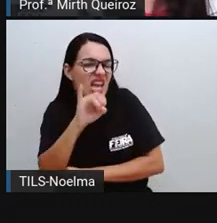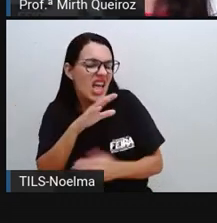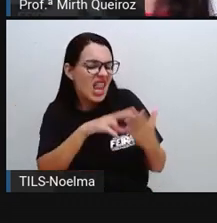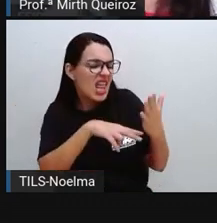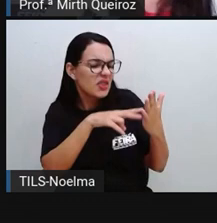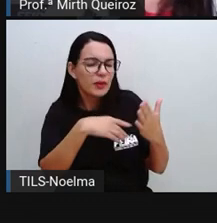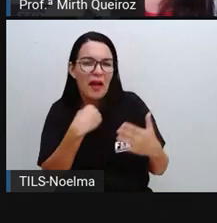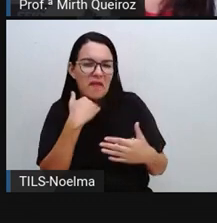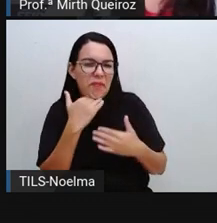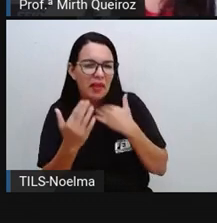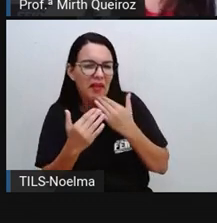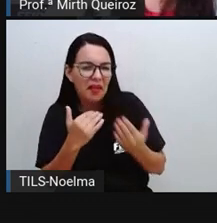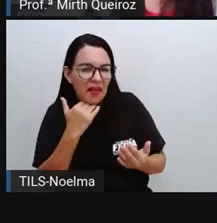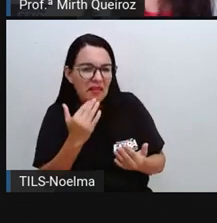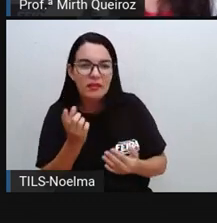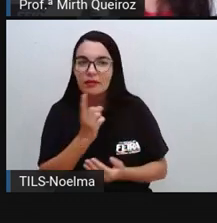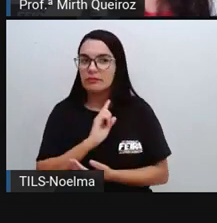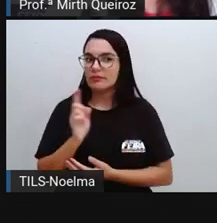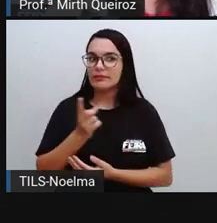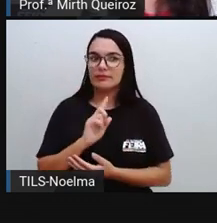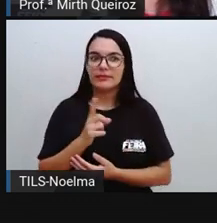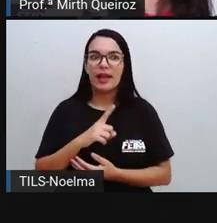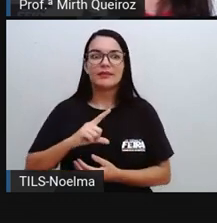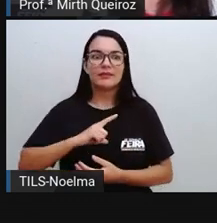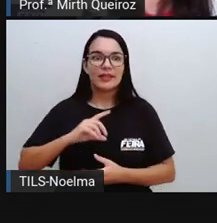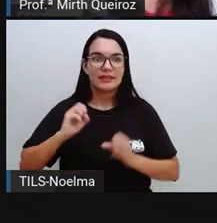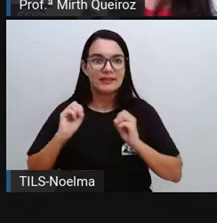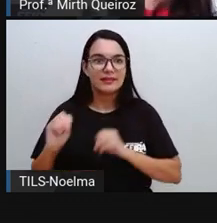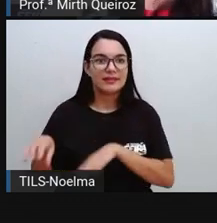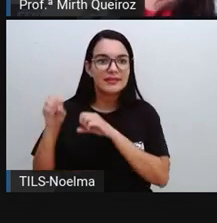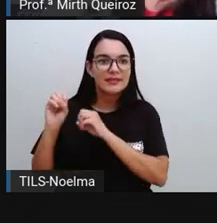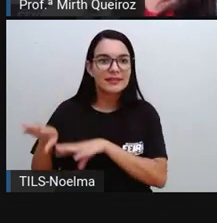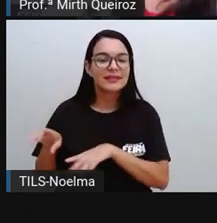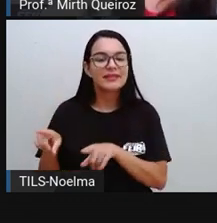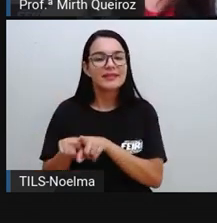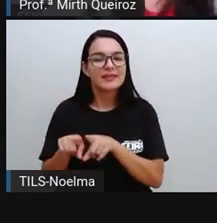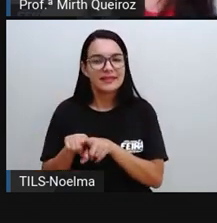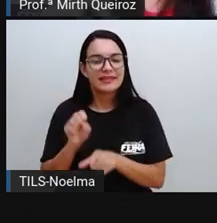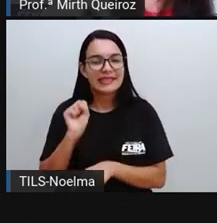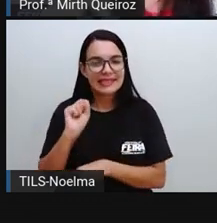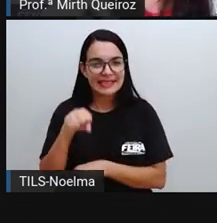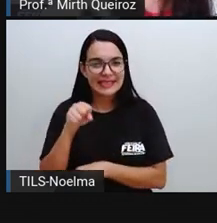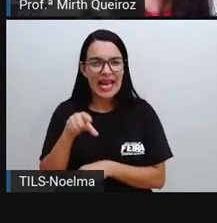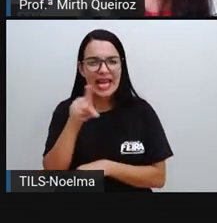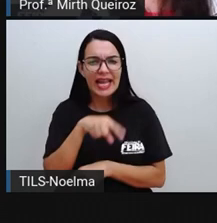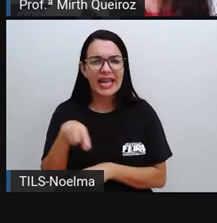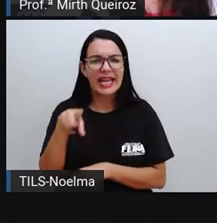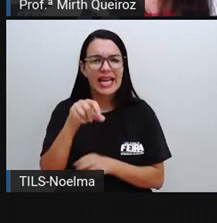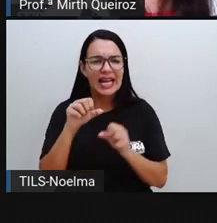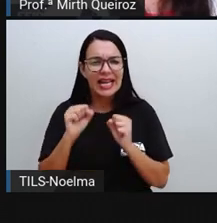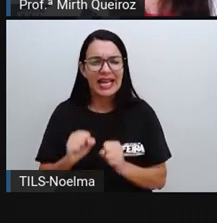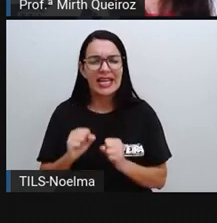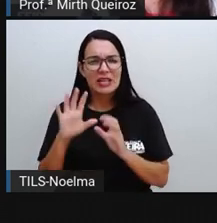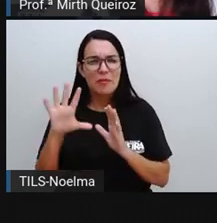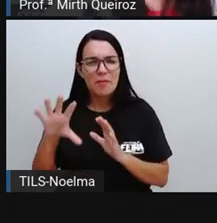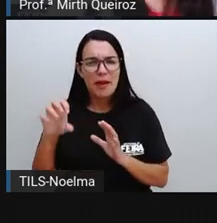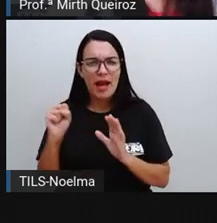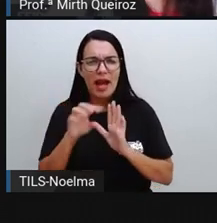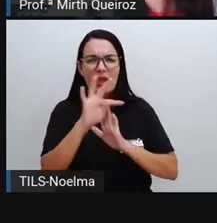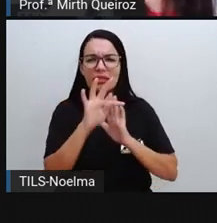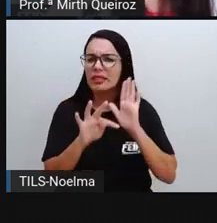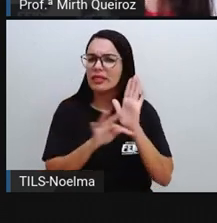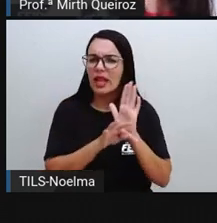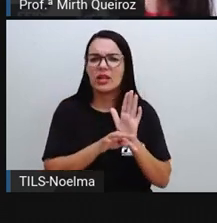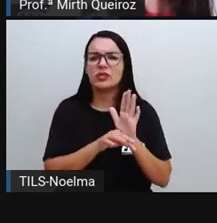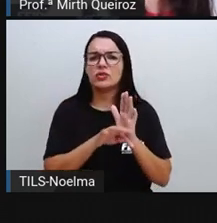uma leitura de lazer, não traga aí nenhum tipo de ensinamento. E vocês também podem pegar alguns textos, né?